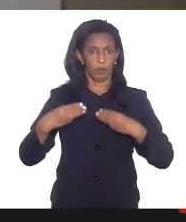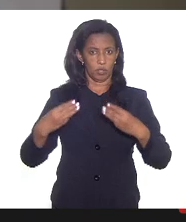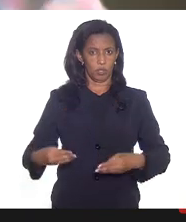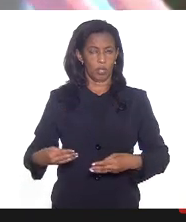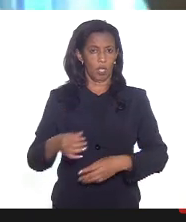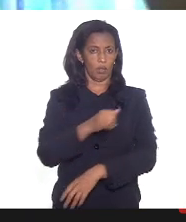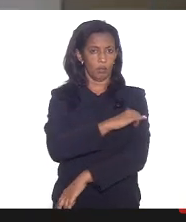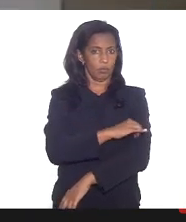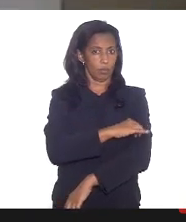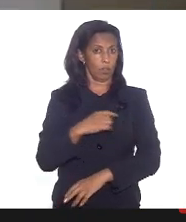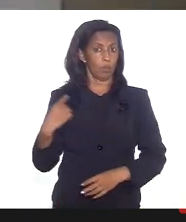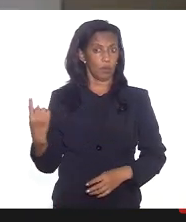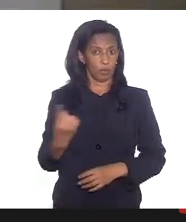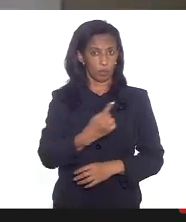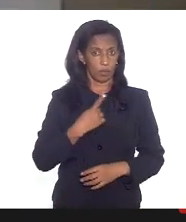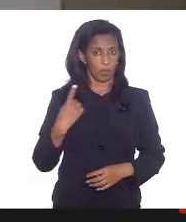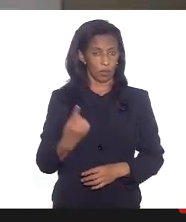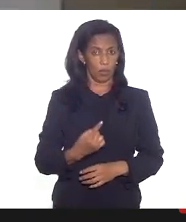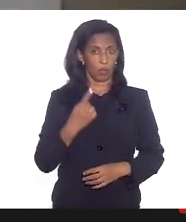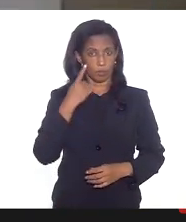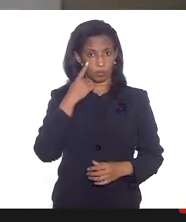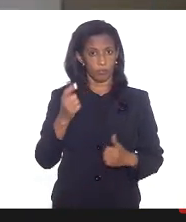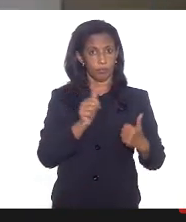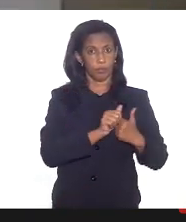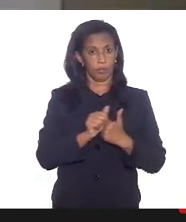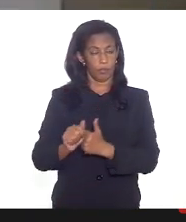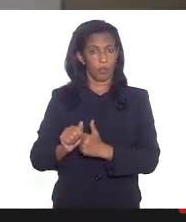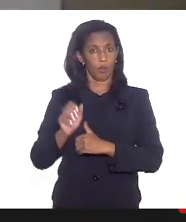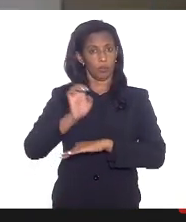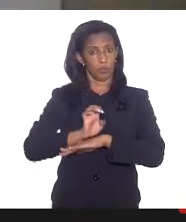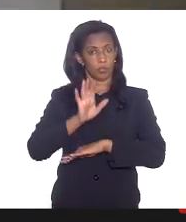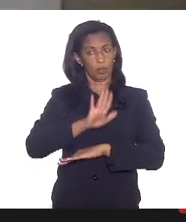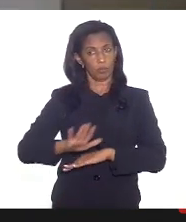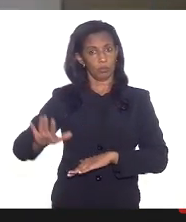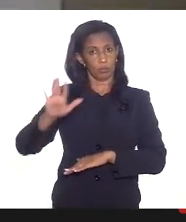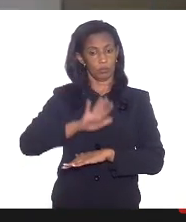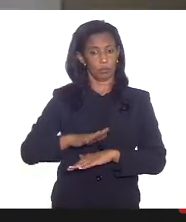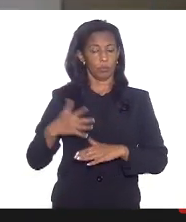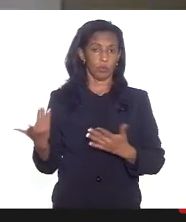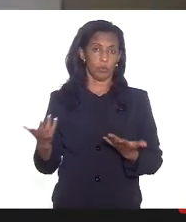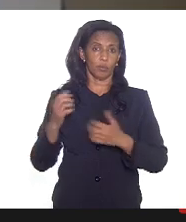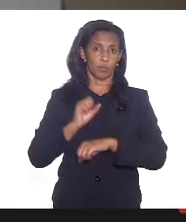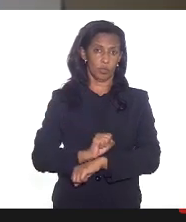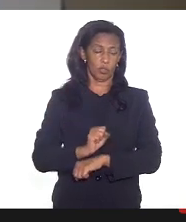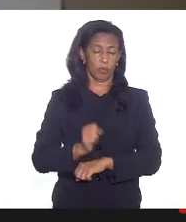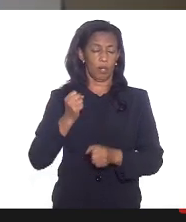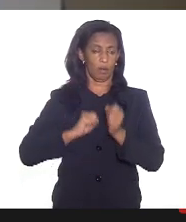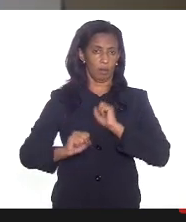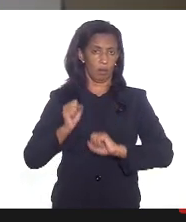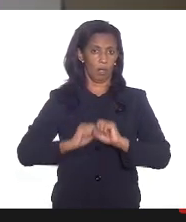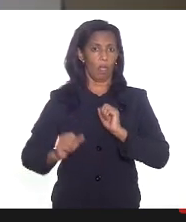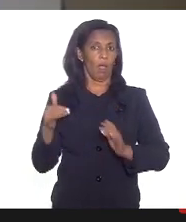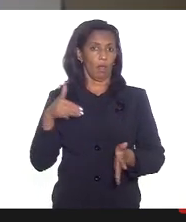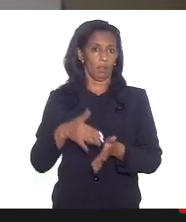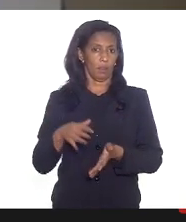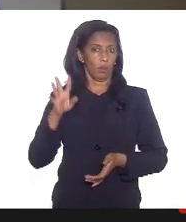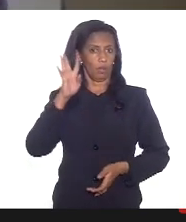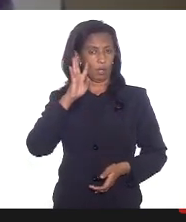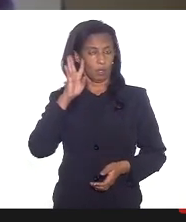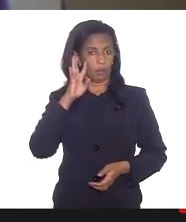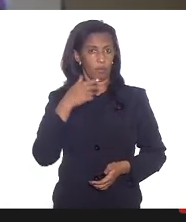Público do Rio pelo que nós estamos acompanhando no estado todo então nós vamos realmente aguardar com ansiedade até semana que vem